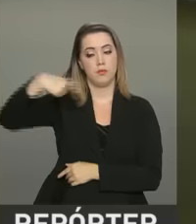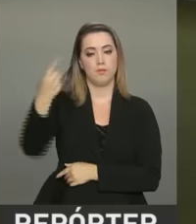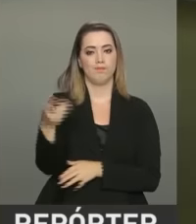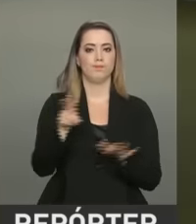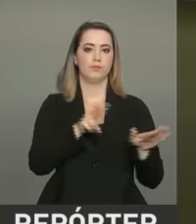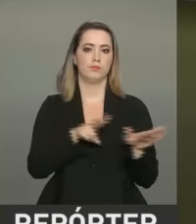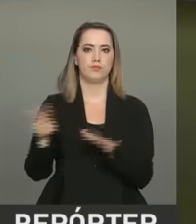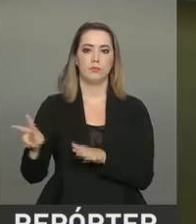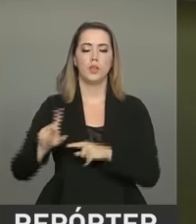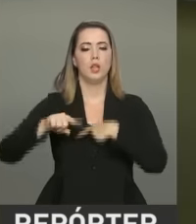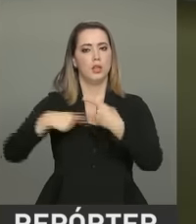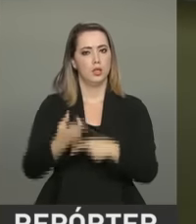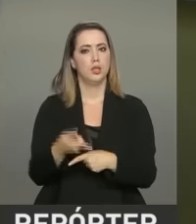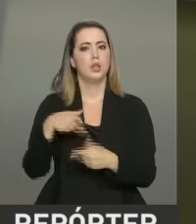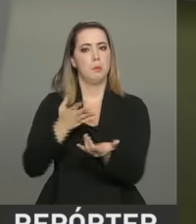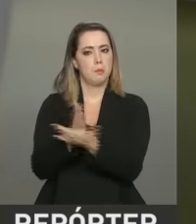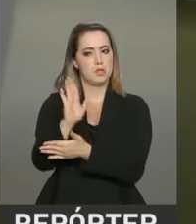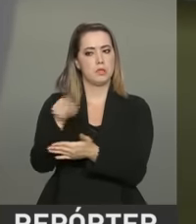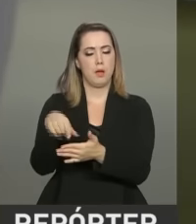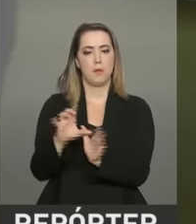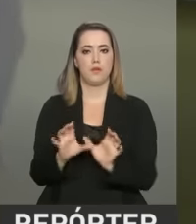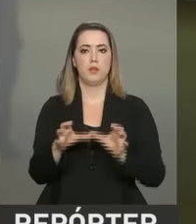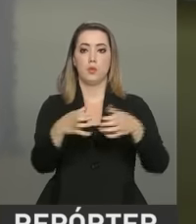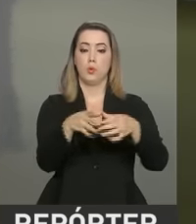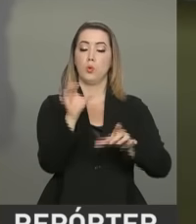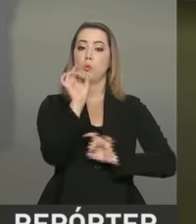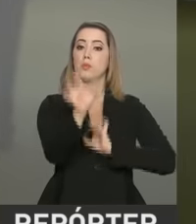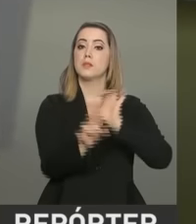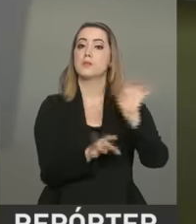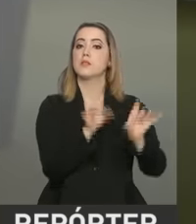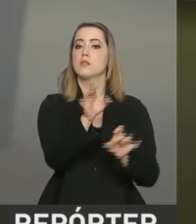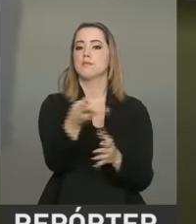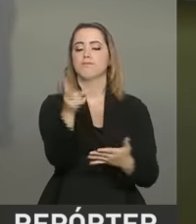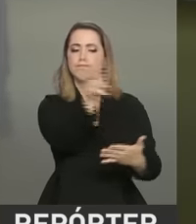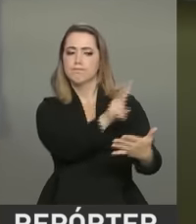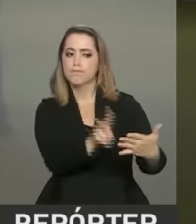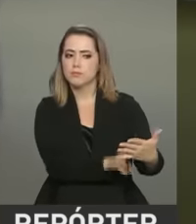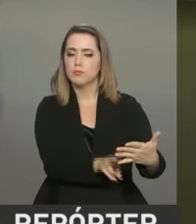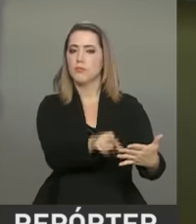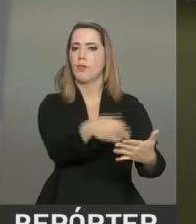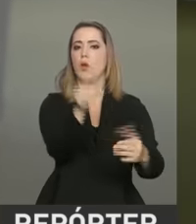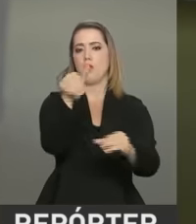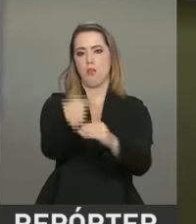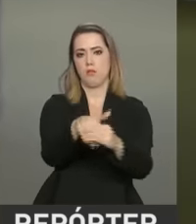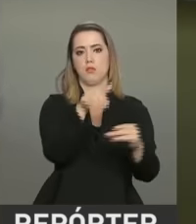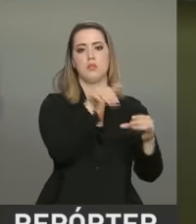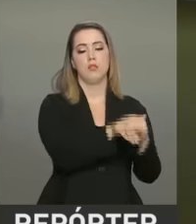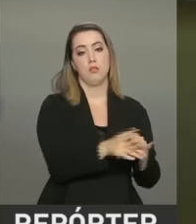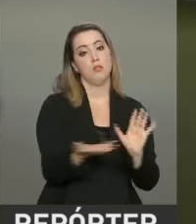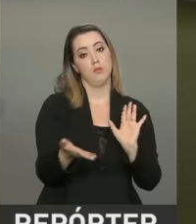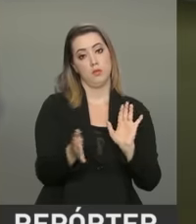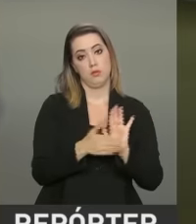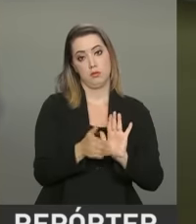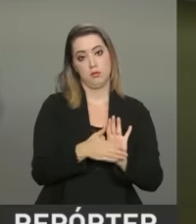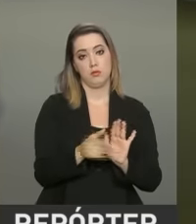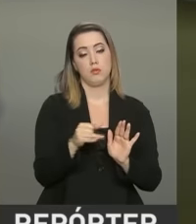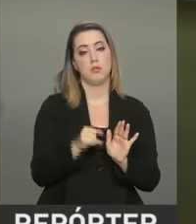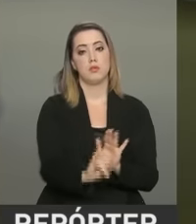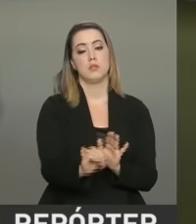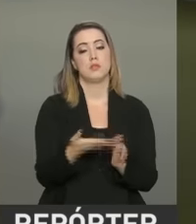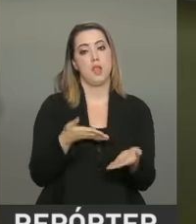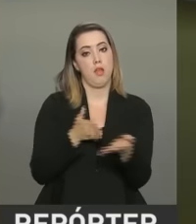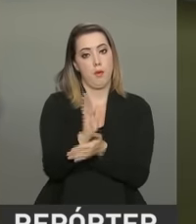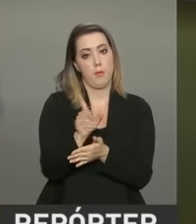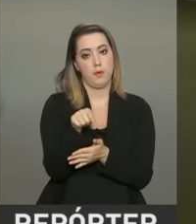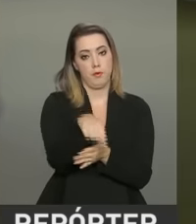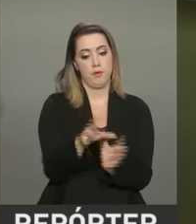vem. Depois disso, é montada uma comissão especial que vai analisar e votar a proposta. E caso ela seja